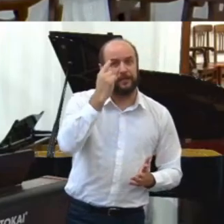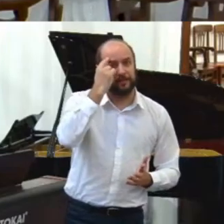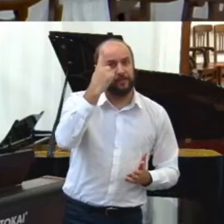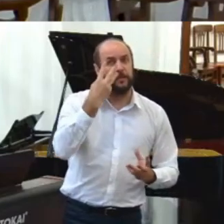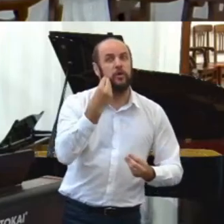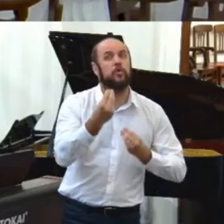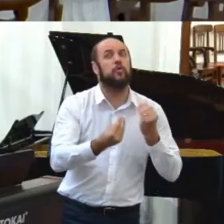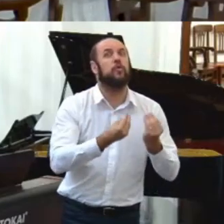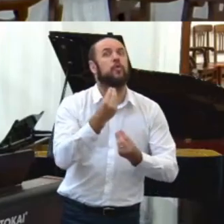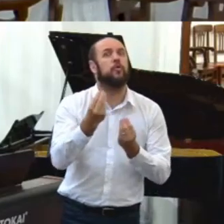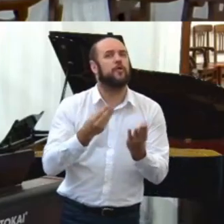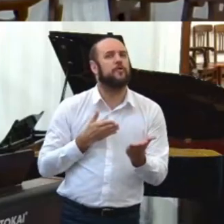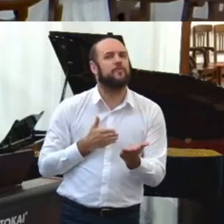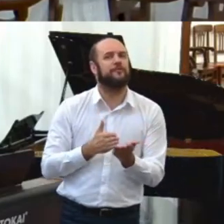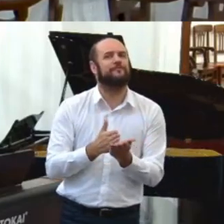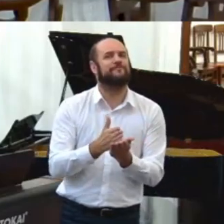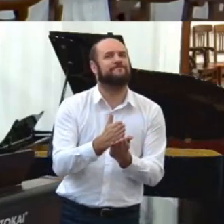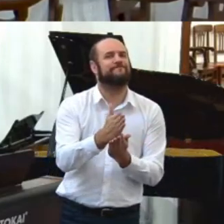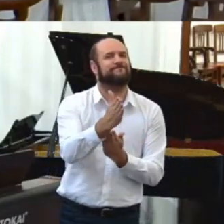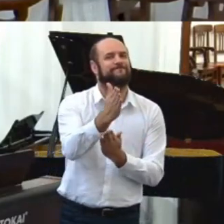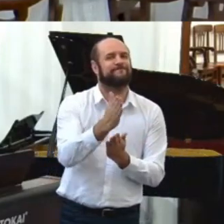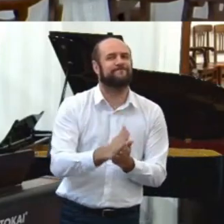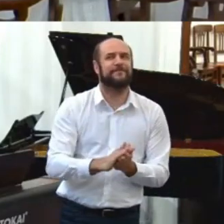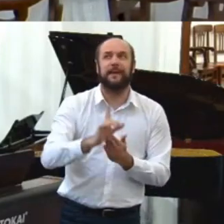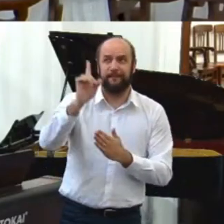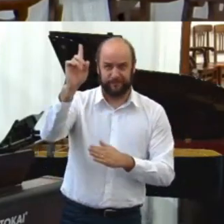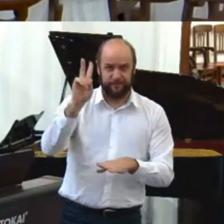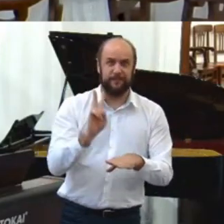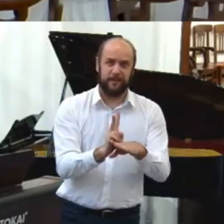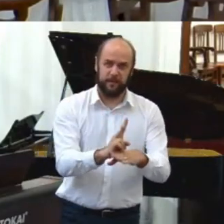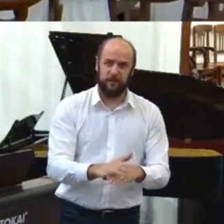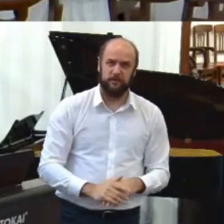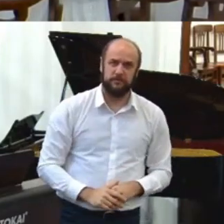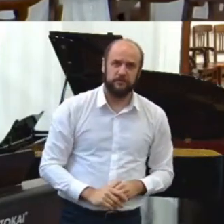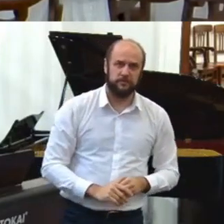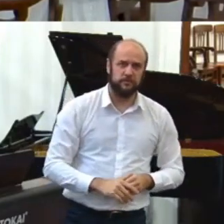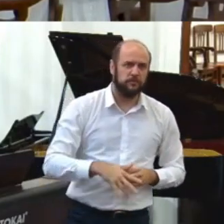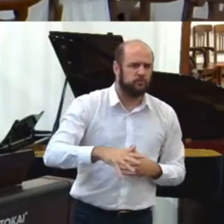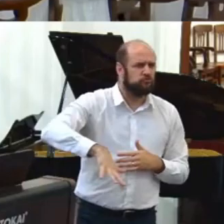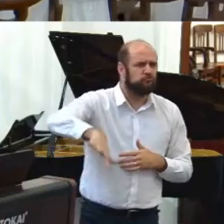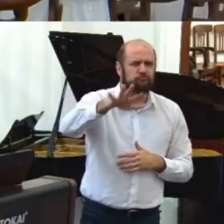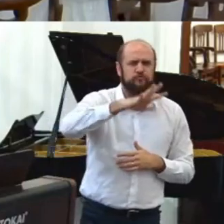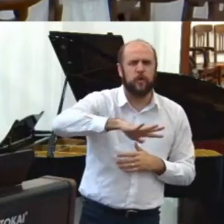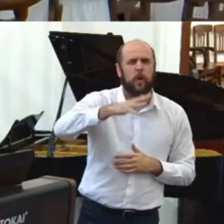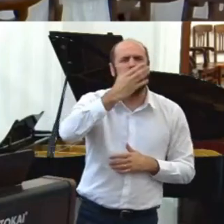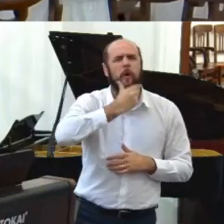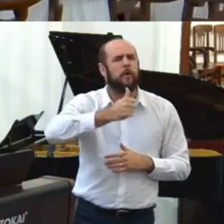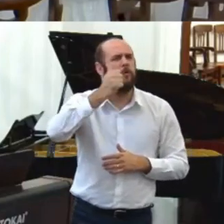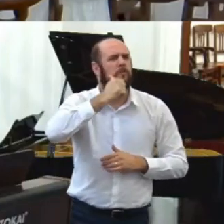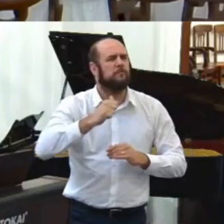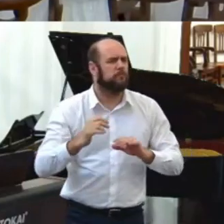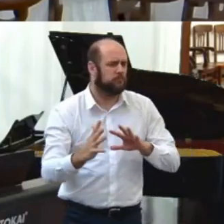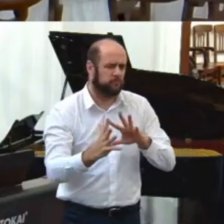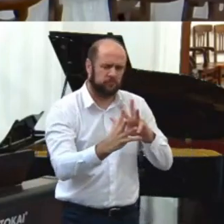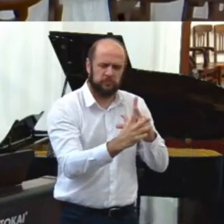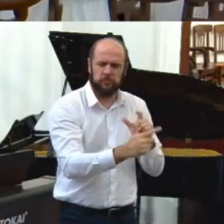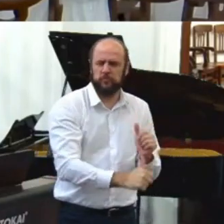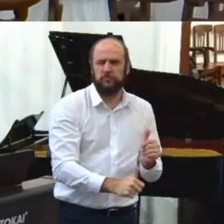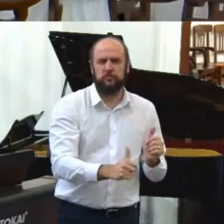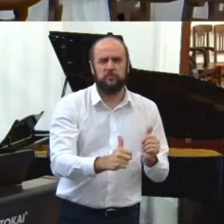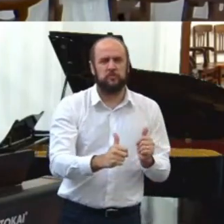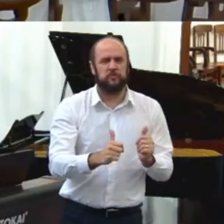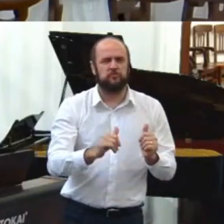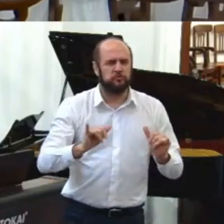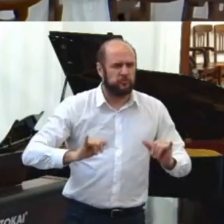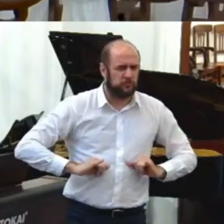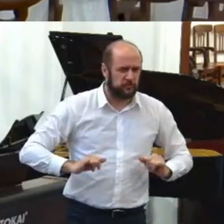atravessar. E isso é a providência de Deus. A todos os homens e mulheres na terra, por maiores que